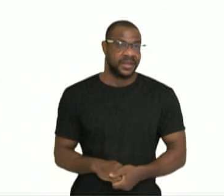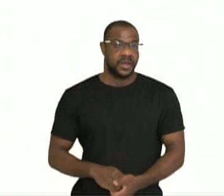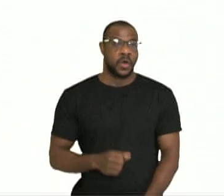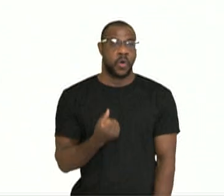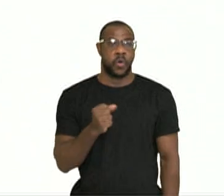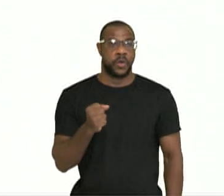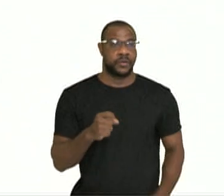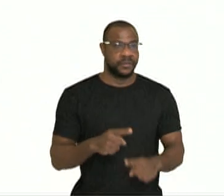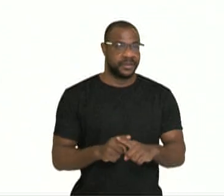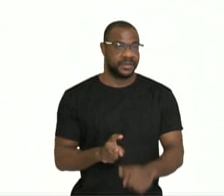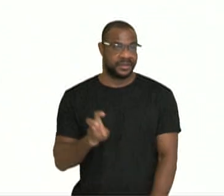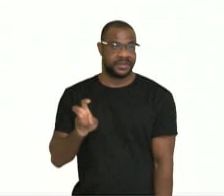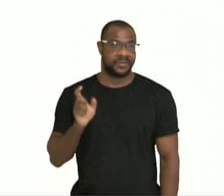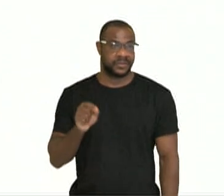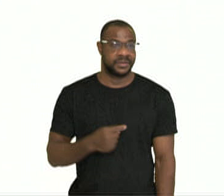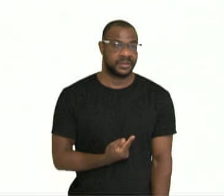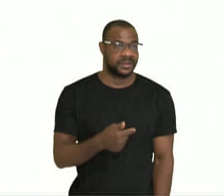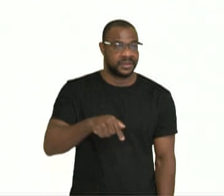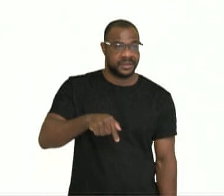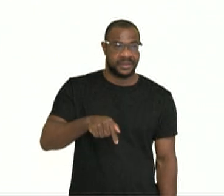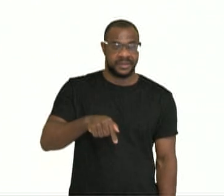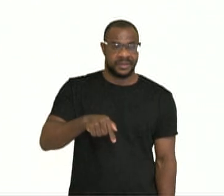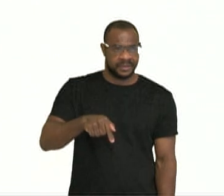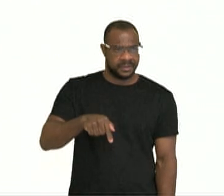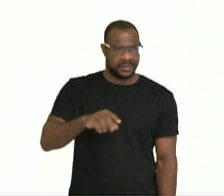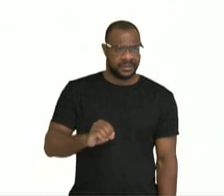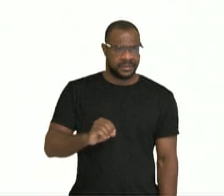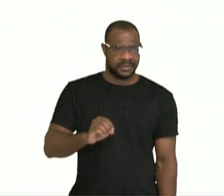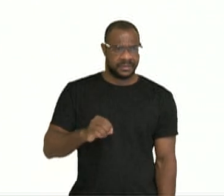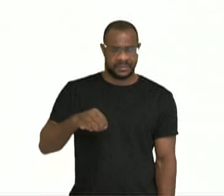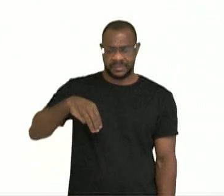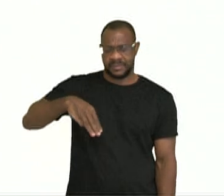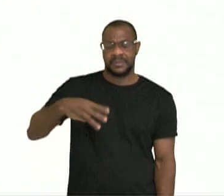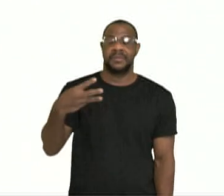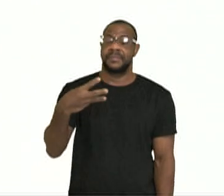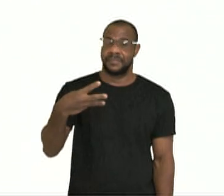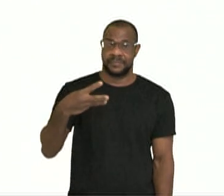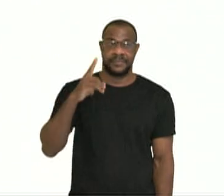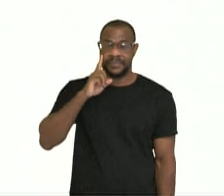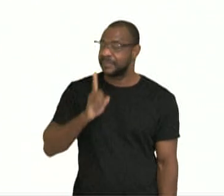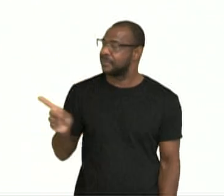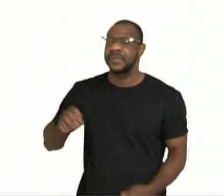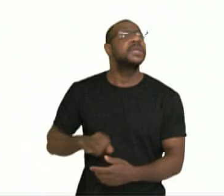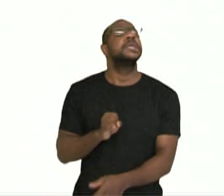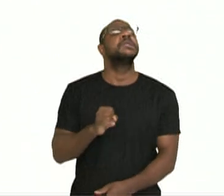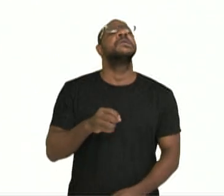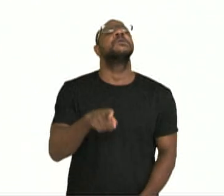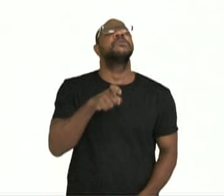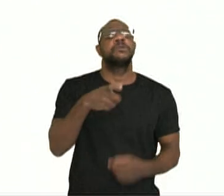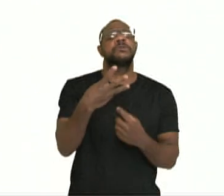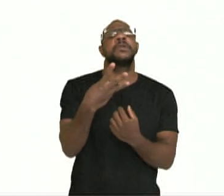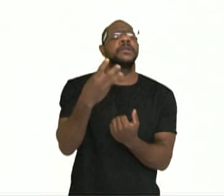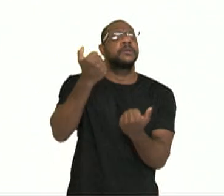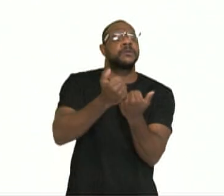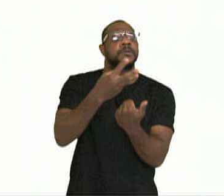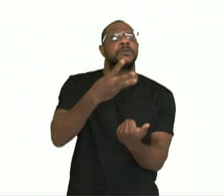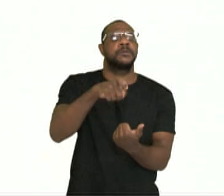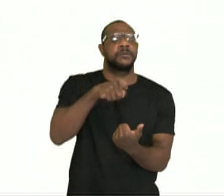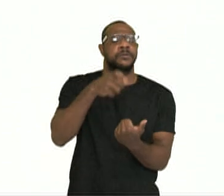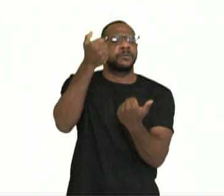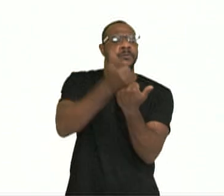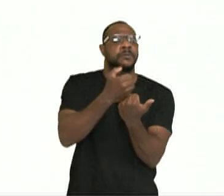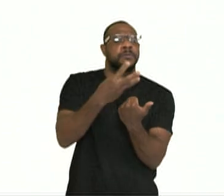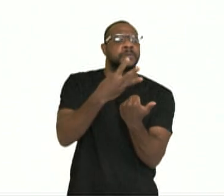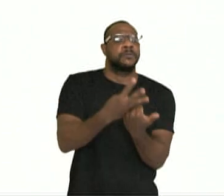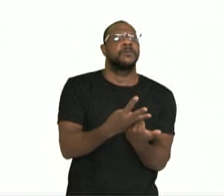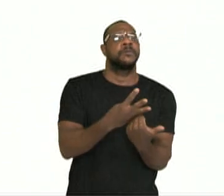metros cúbicos de volume. Certo? E se o x for 3? No lugar do x, eu coloco